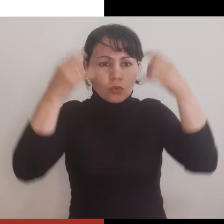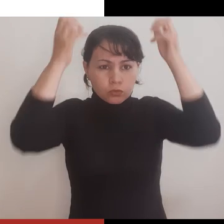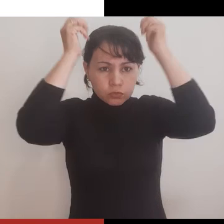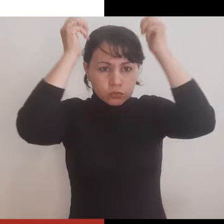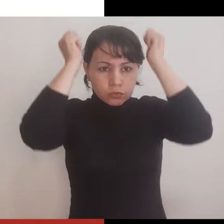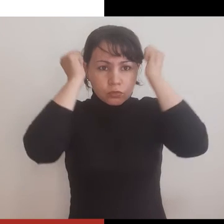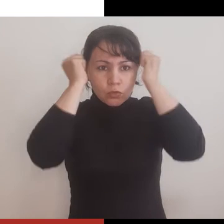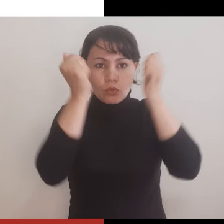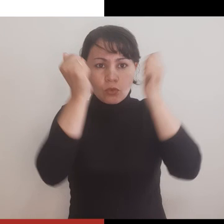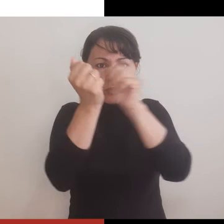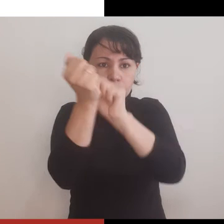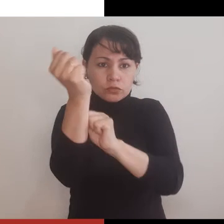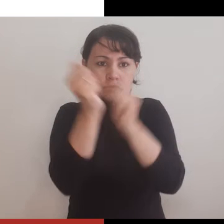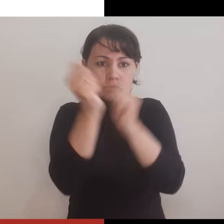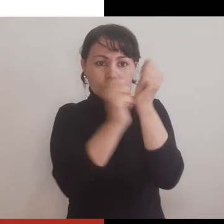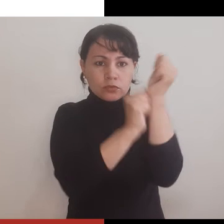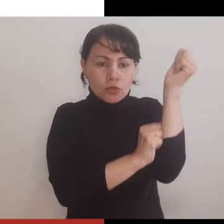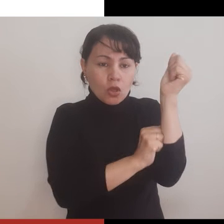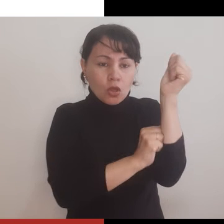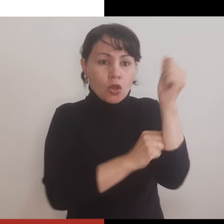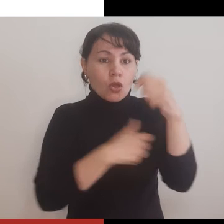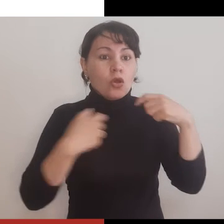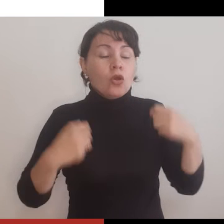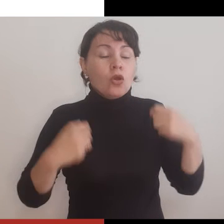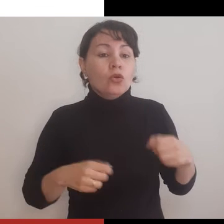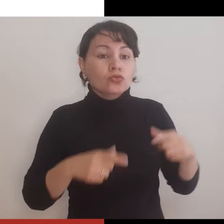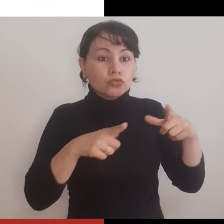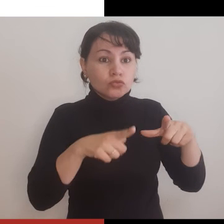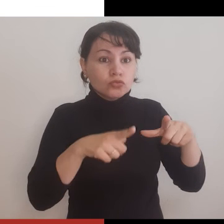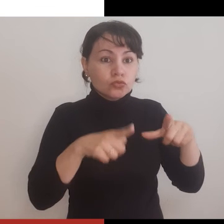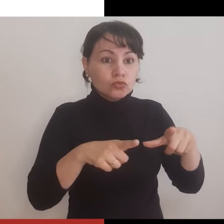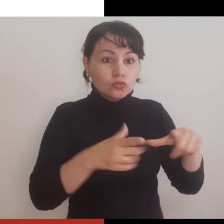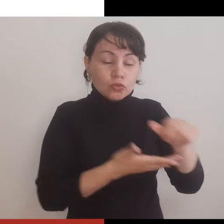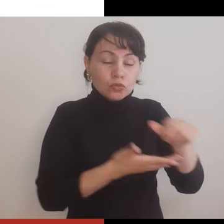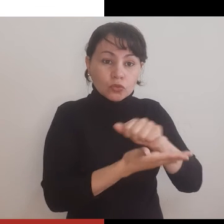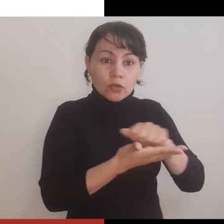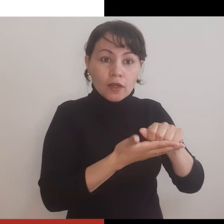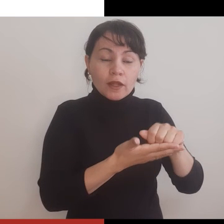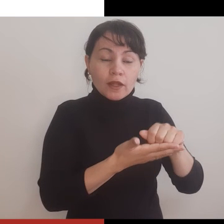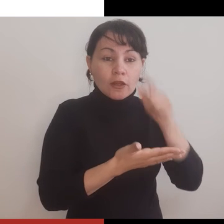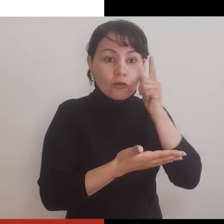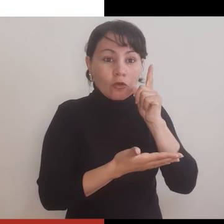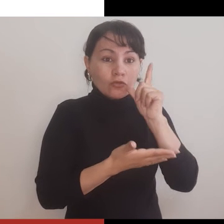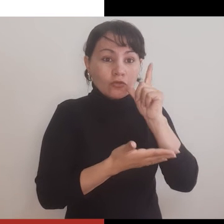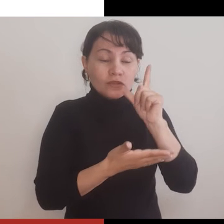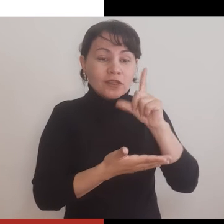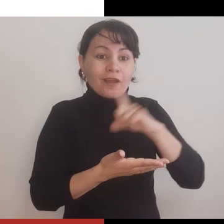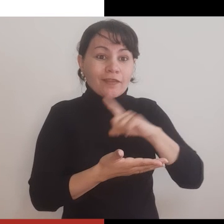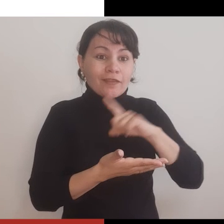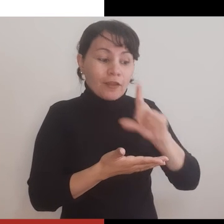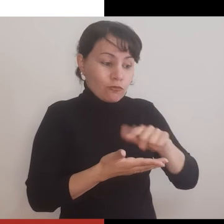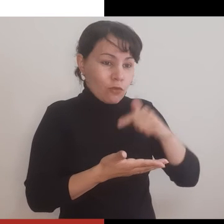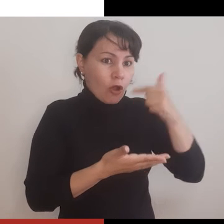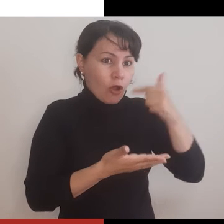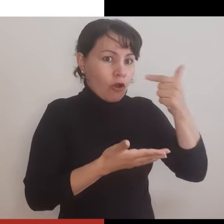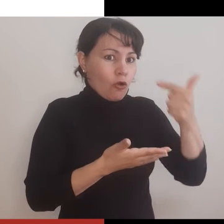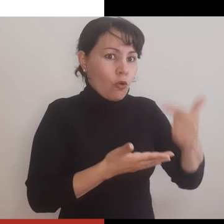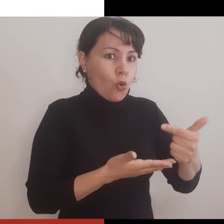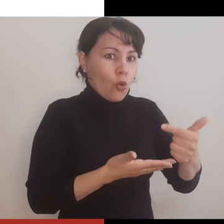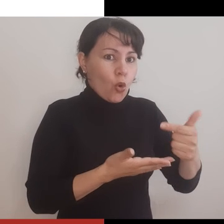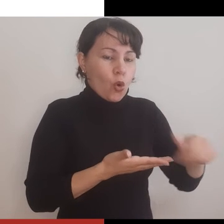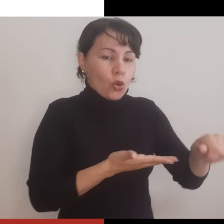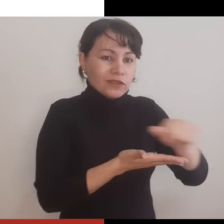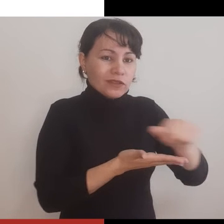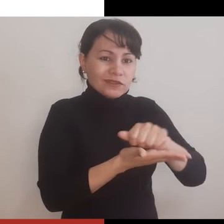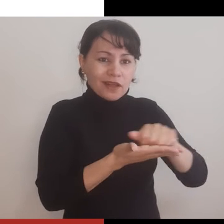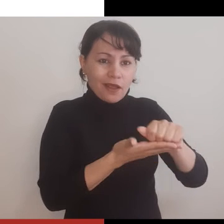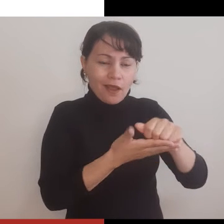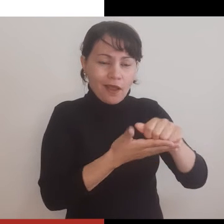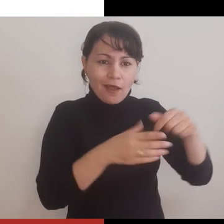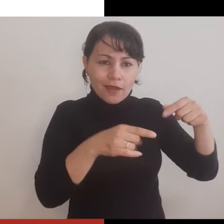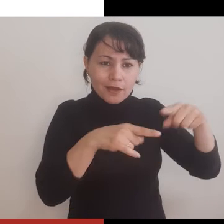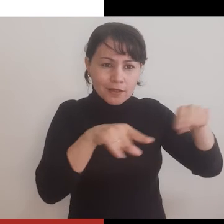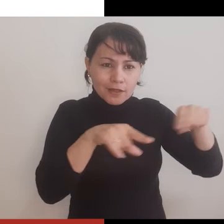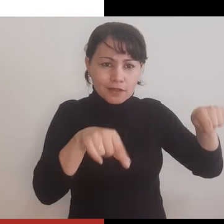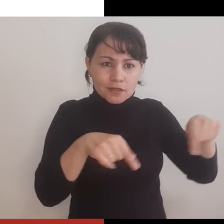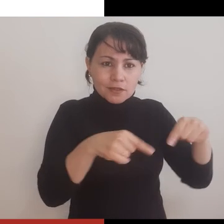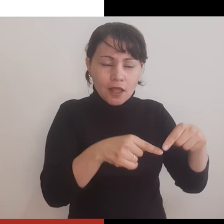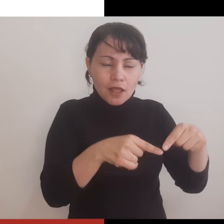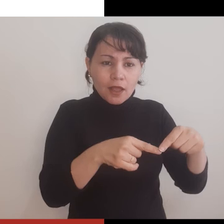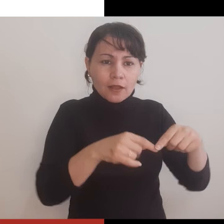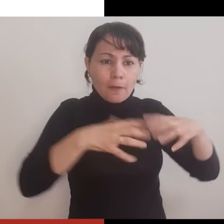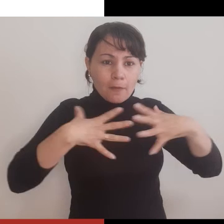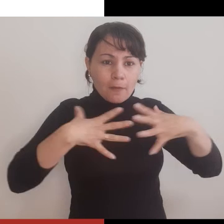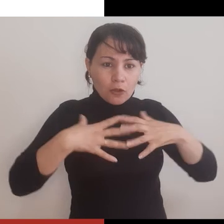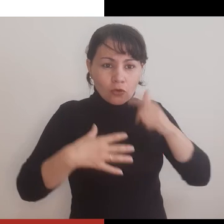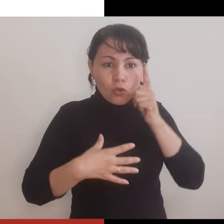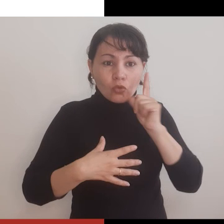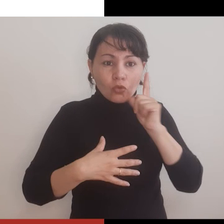ou havendo a necessidade da retirada desse EPI, ele tenha uma outra sala própria para